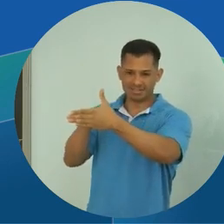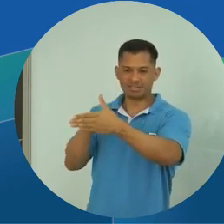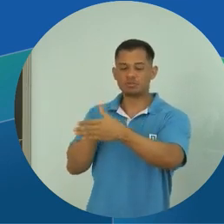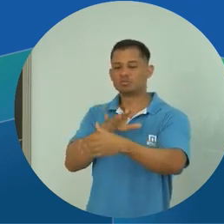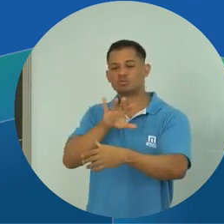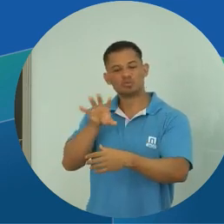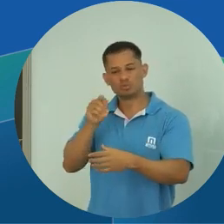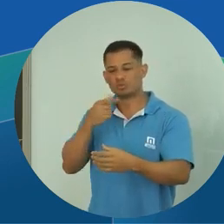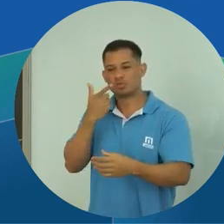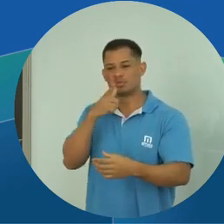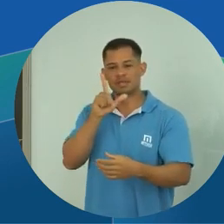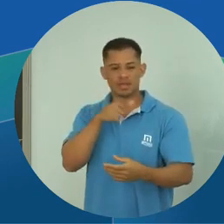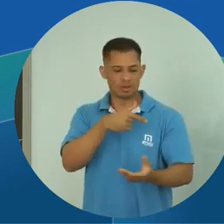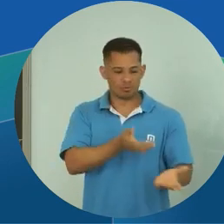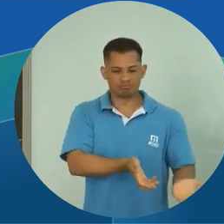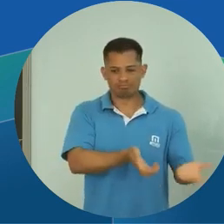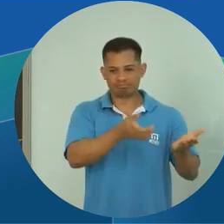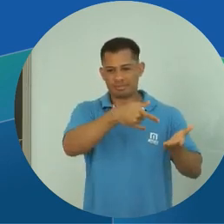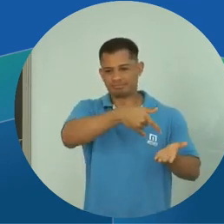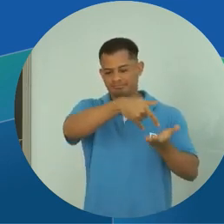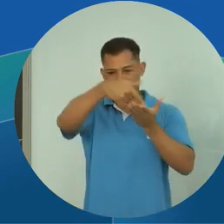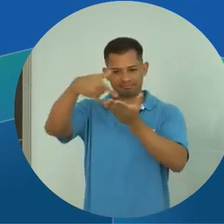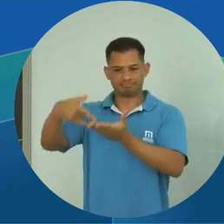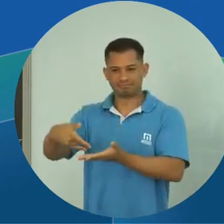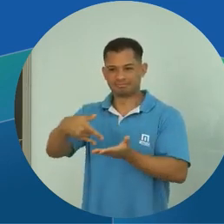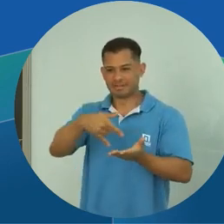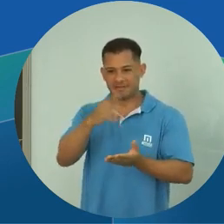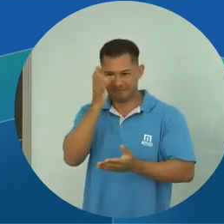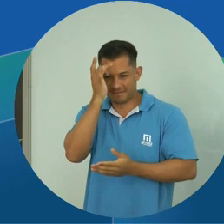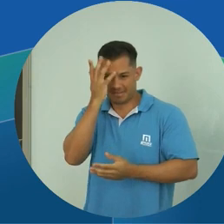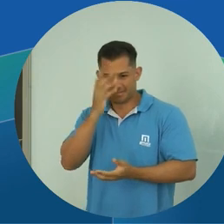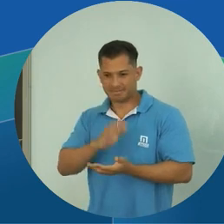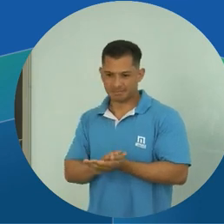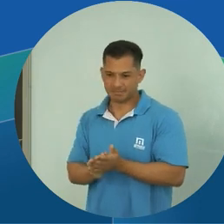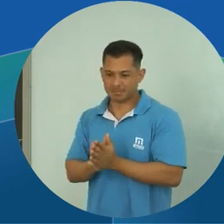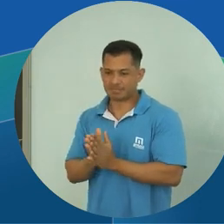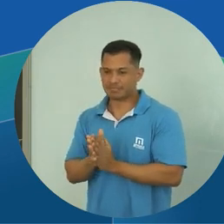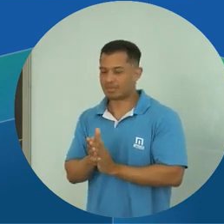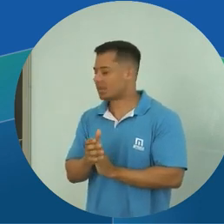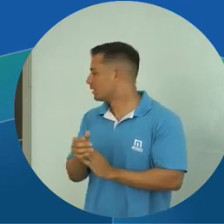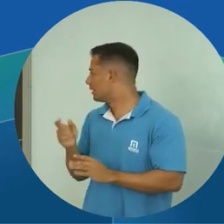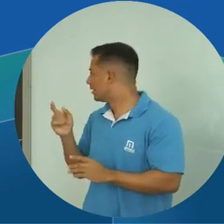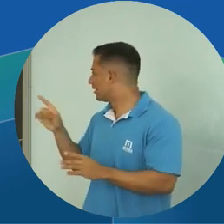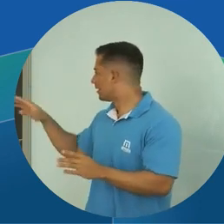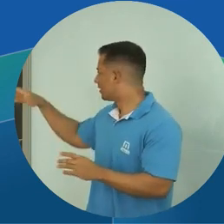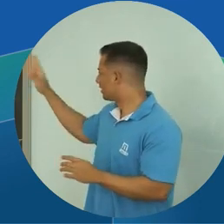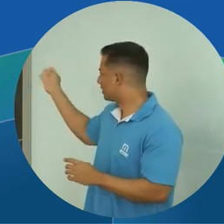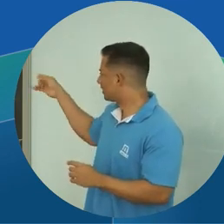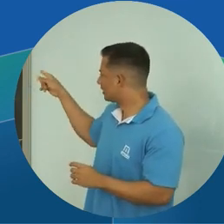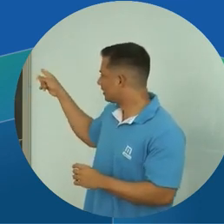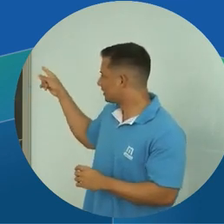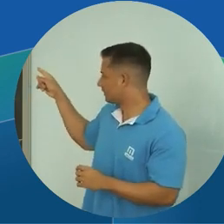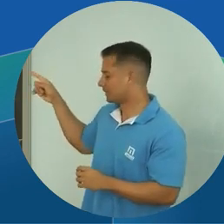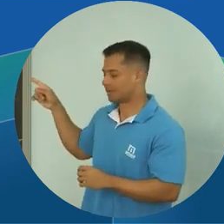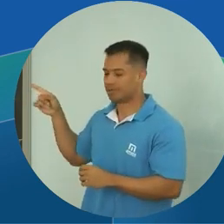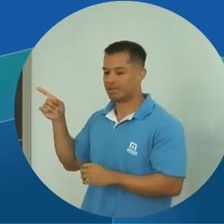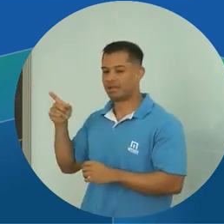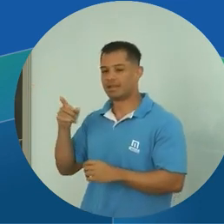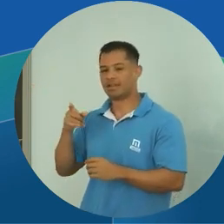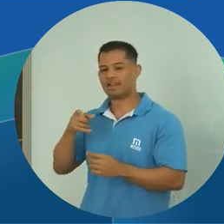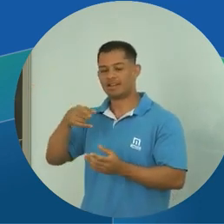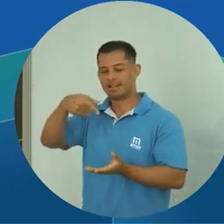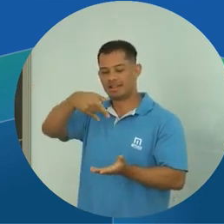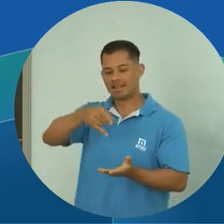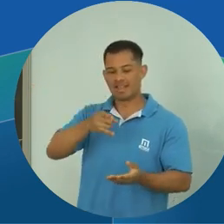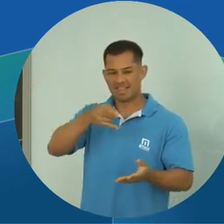esse equipamento. Na margem esquerda, esse guindaste também é um guindaste de maior capacidade. A gente pode ver aqui, peguei uma